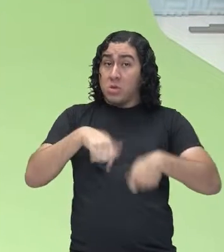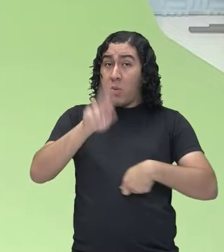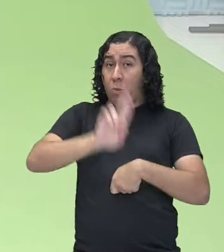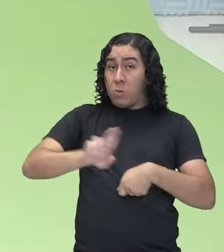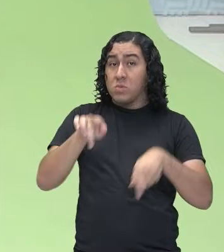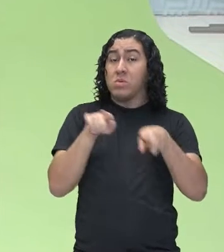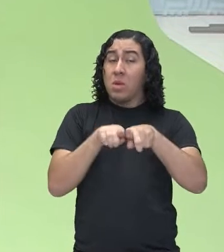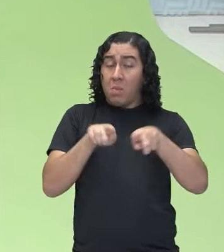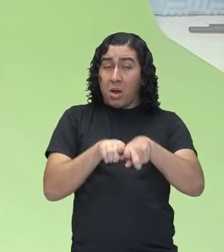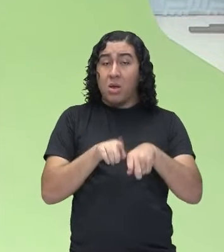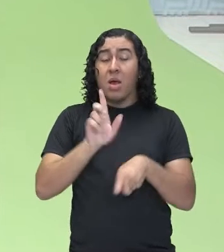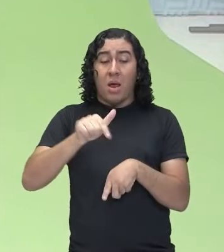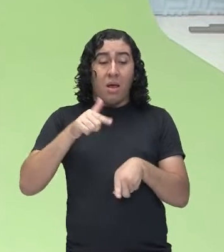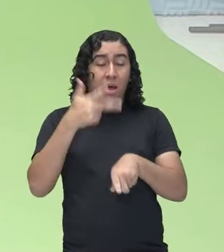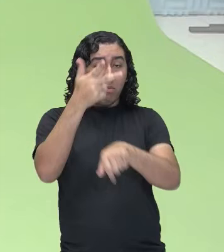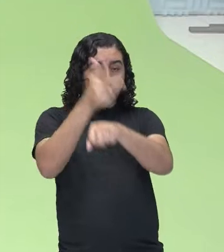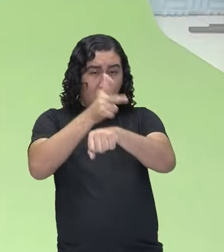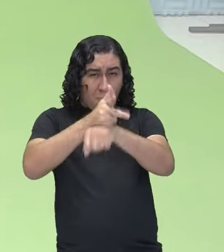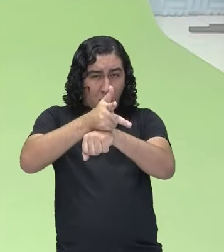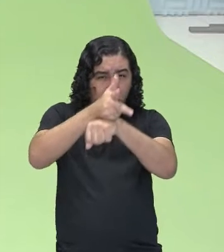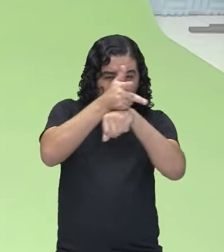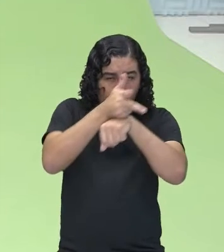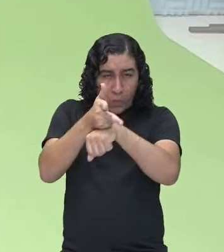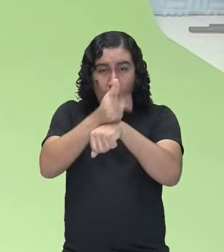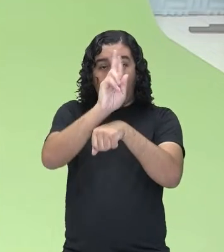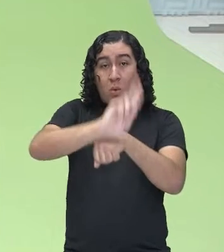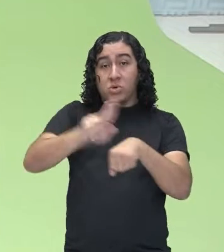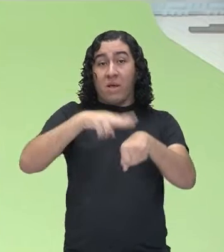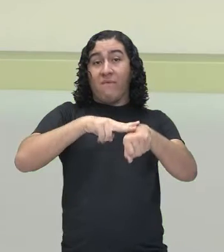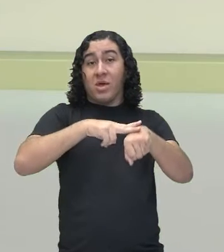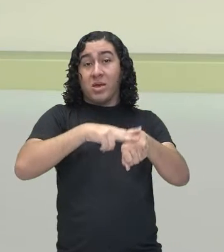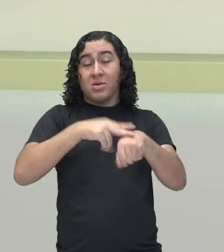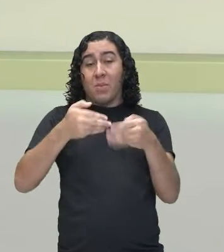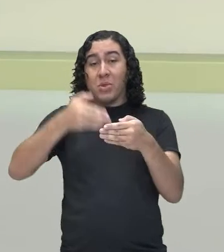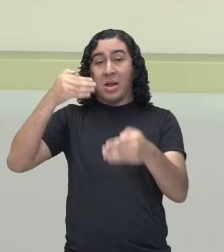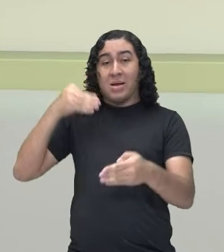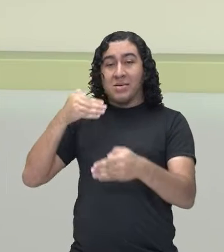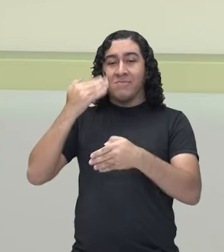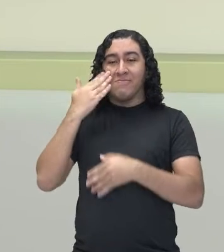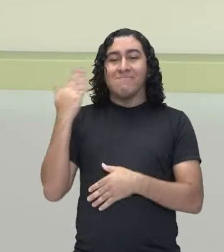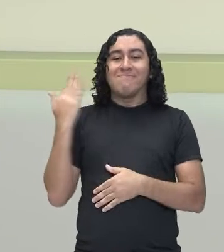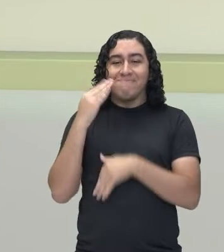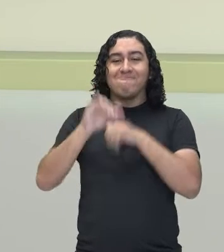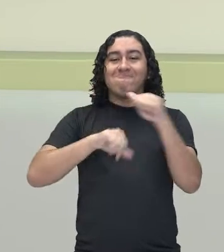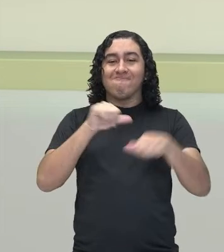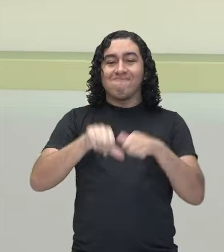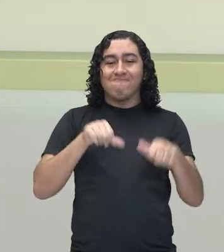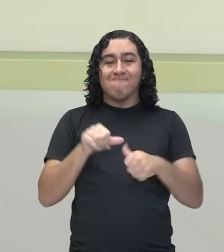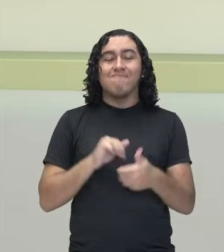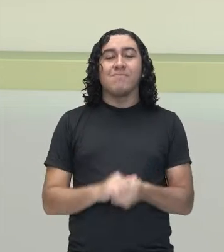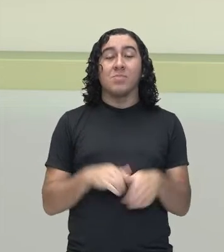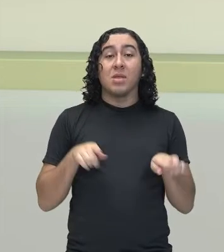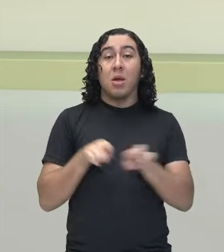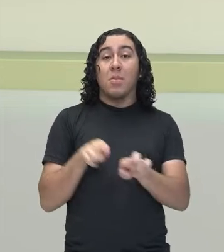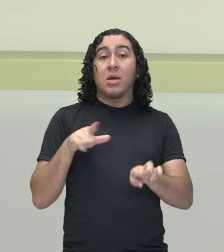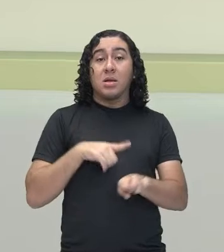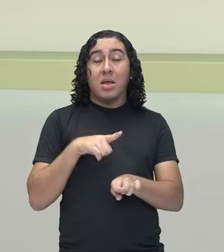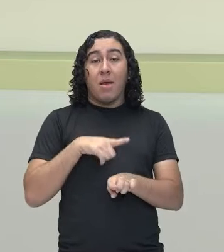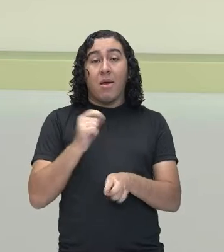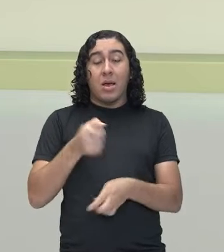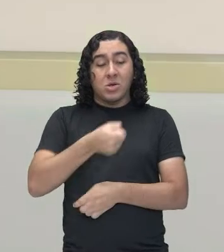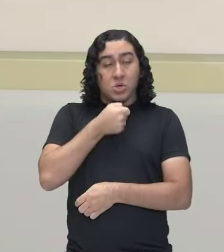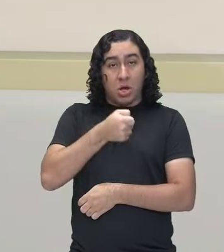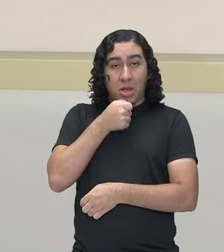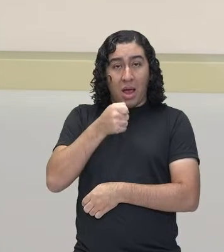de Pi foram feitas com essa técnica de Chroma Key. Também em telejornais, na previsão do tempo, atrás